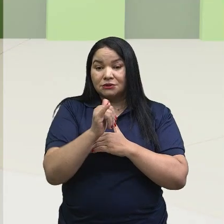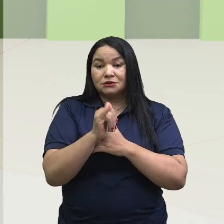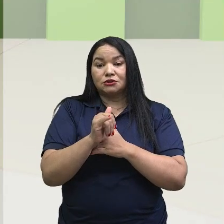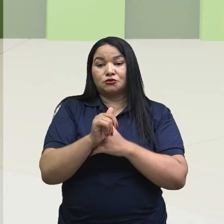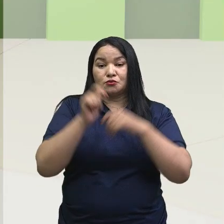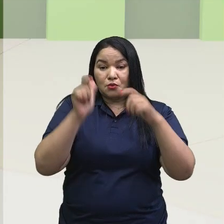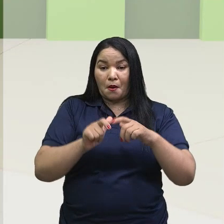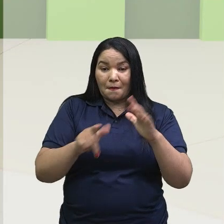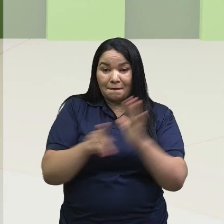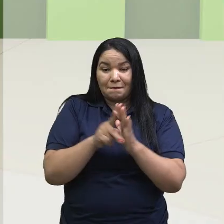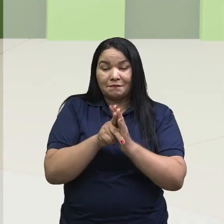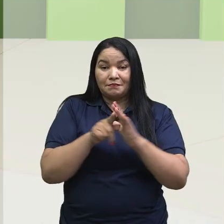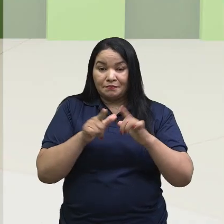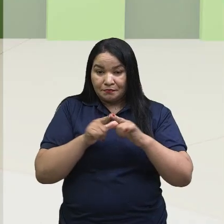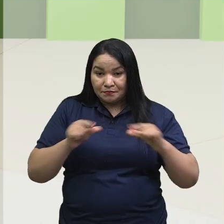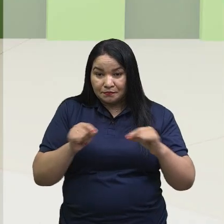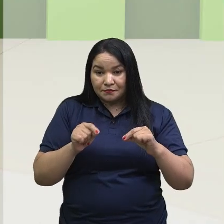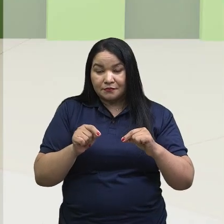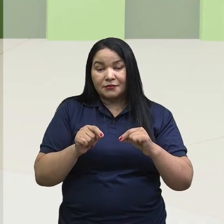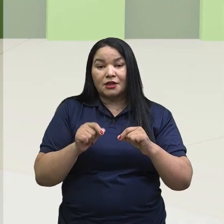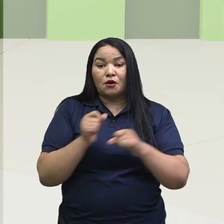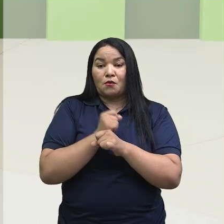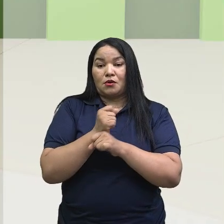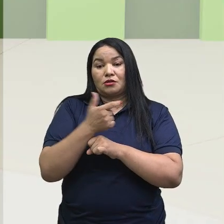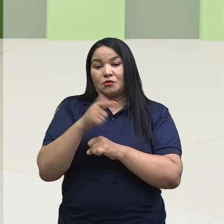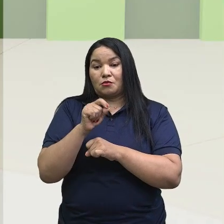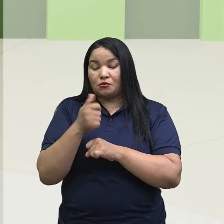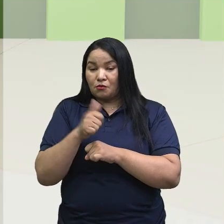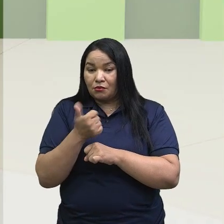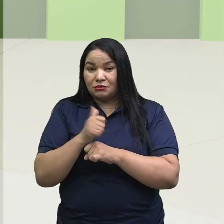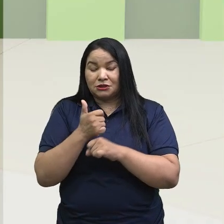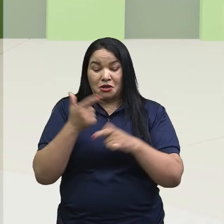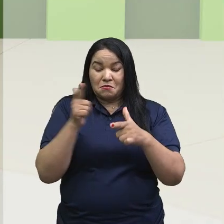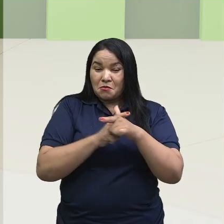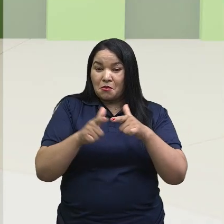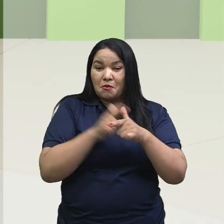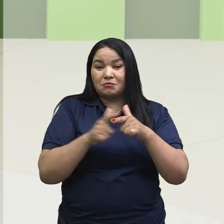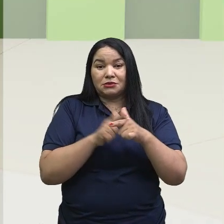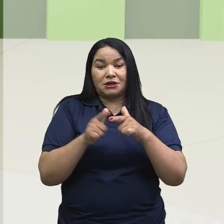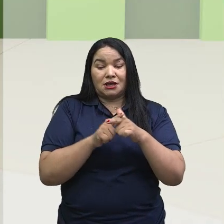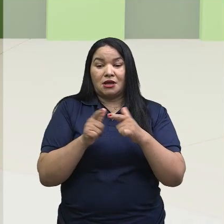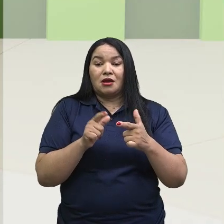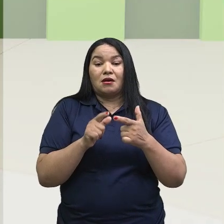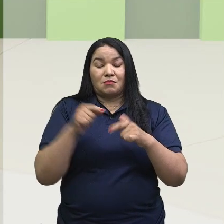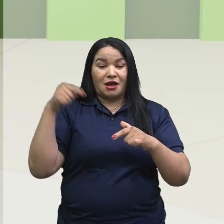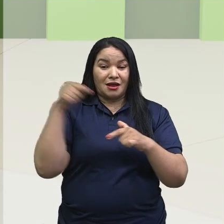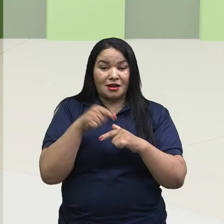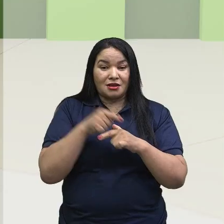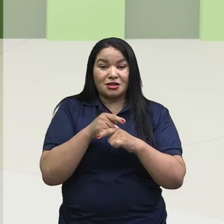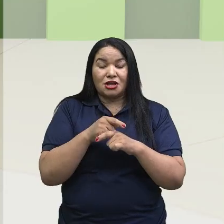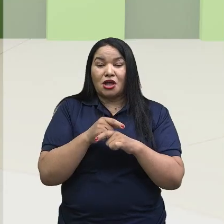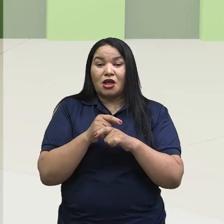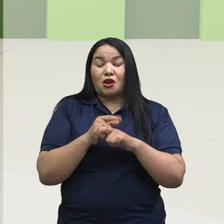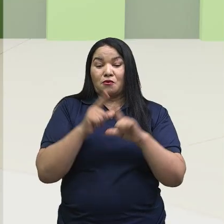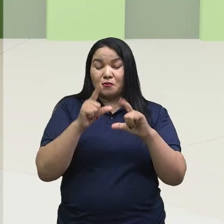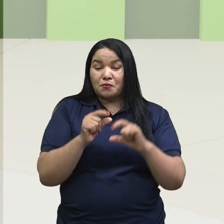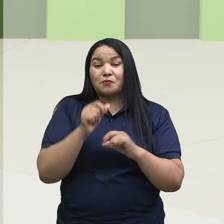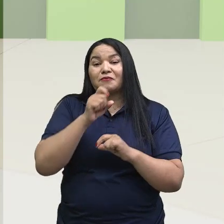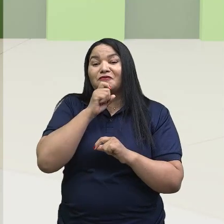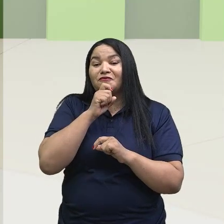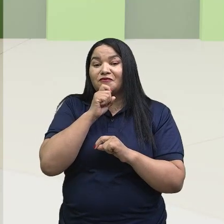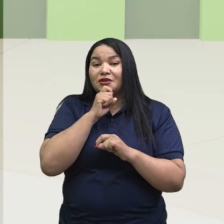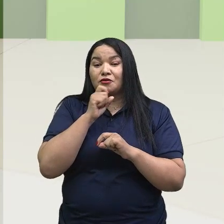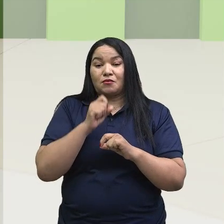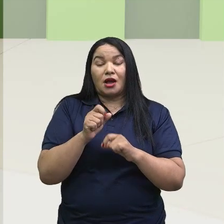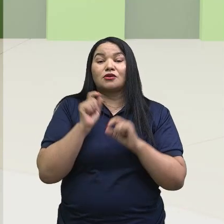Daiichi, onde o impacto da tsunamis causou falhas nos sistemas de resfriamento dos reatores, resultando na